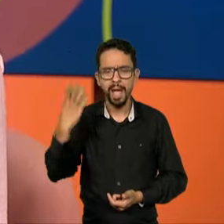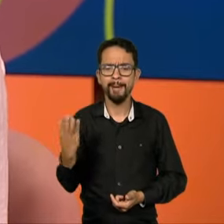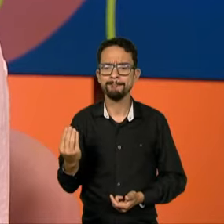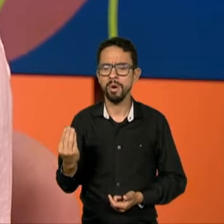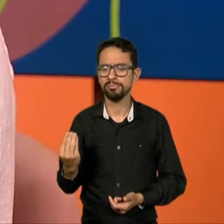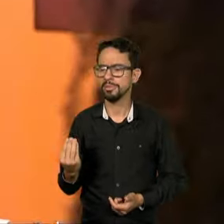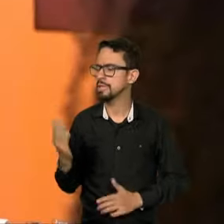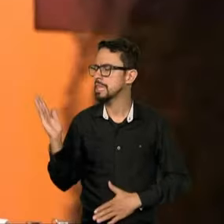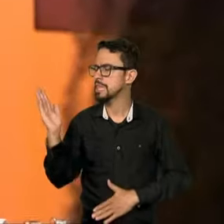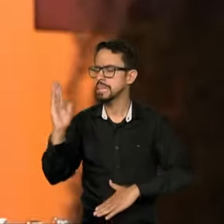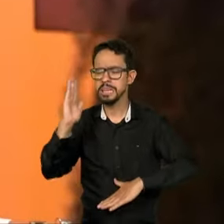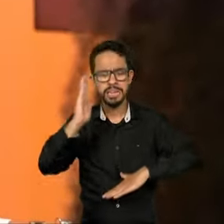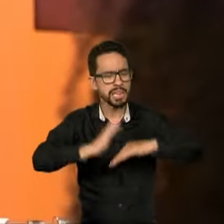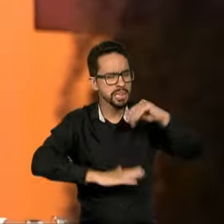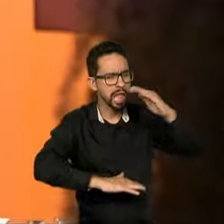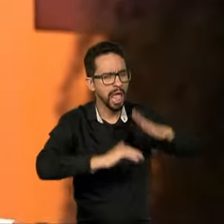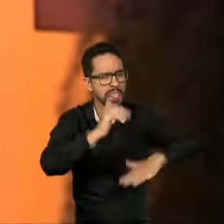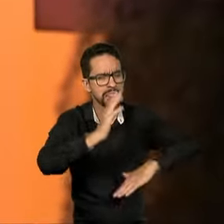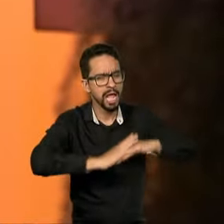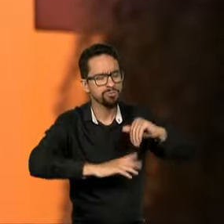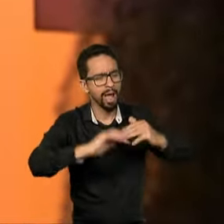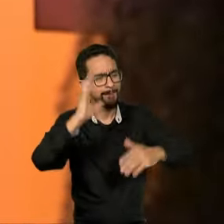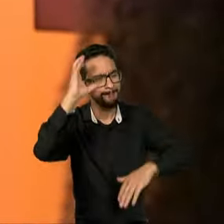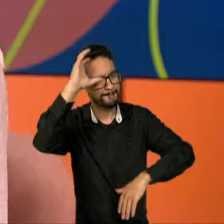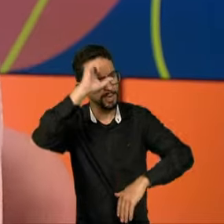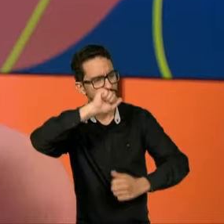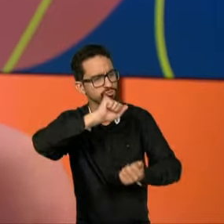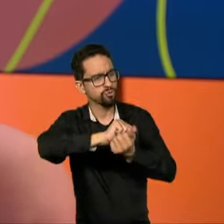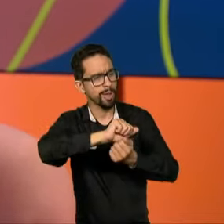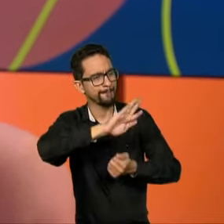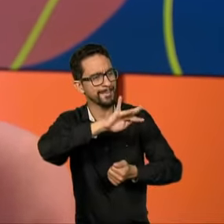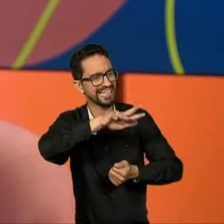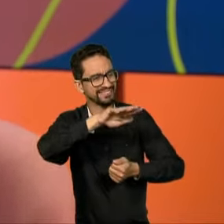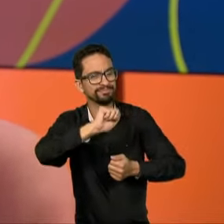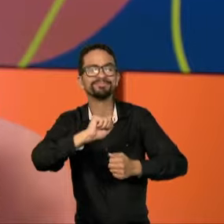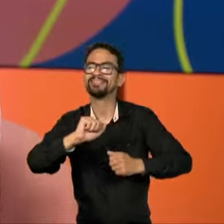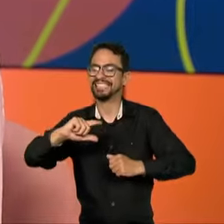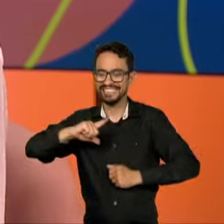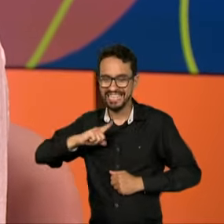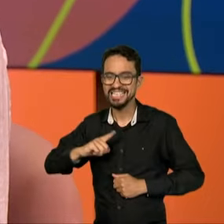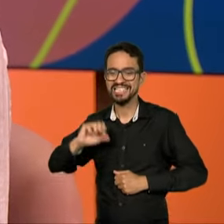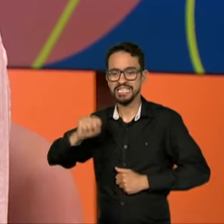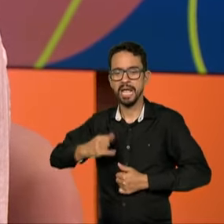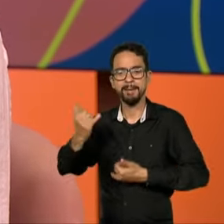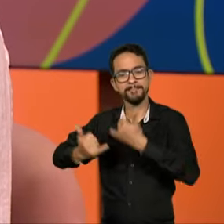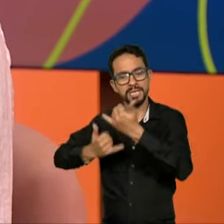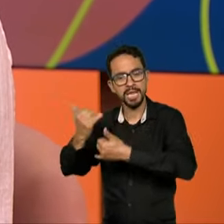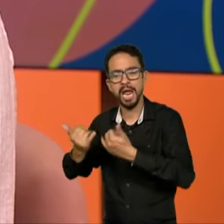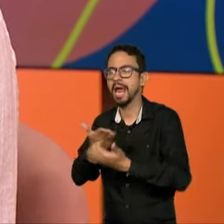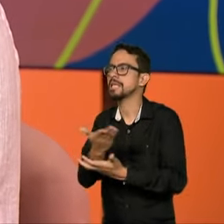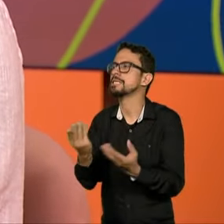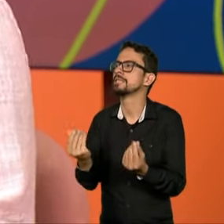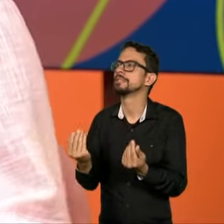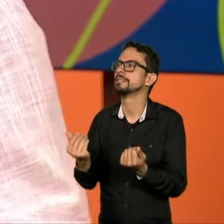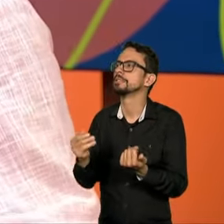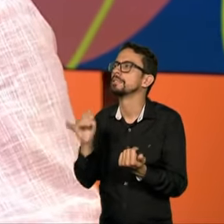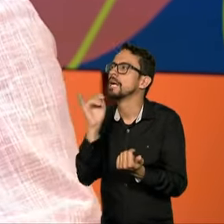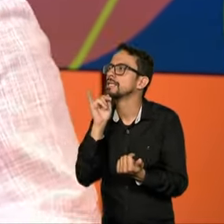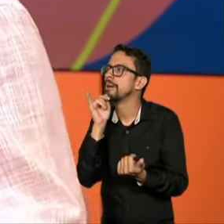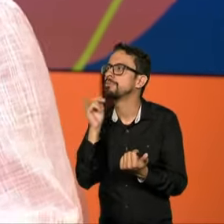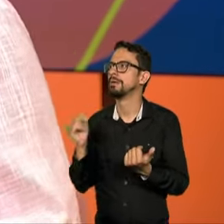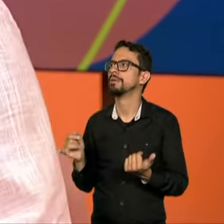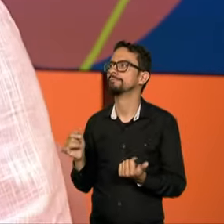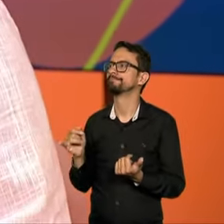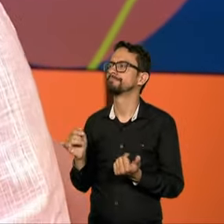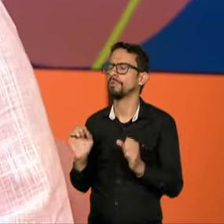um talento, né? Um aprendizado. Absurdo. Nossa, trabalhar com Marília... E nós tínhamos umas brincadeiras que eram assim, por exemplo,